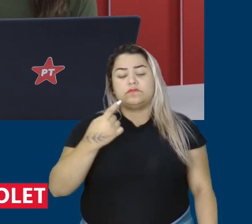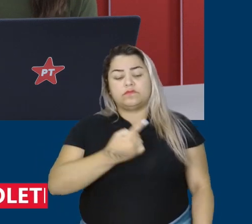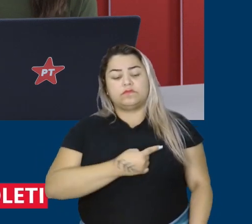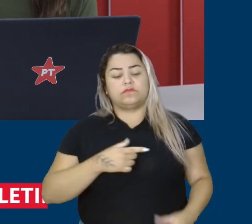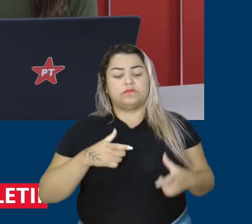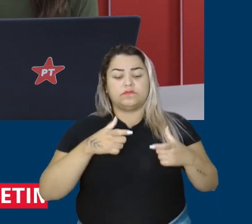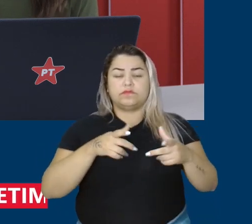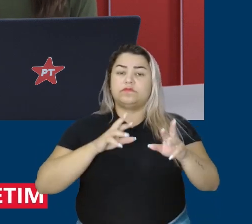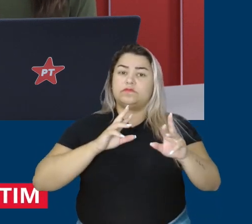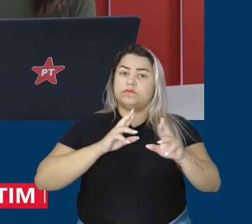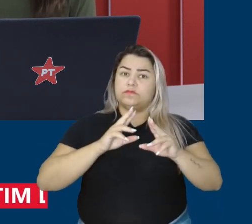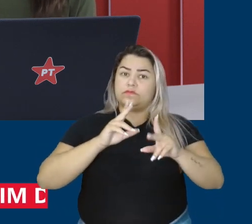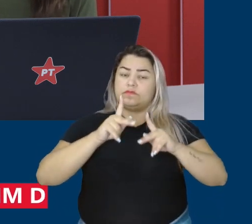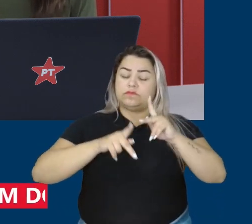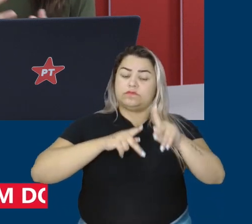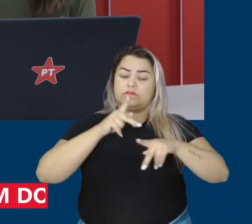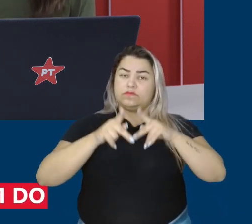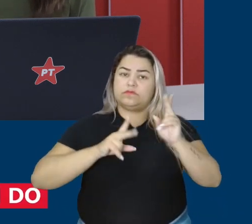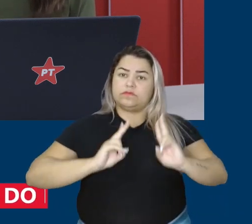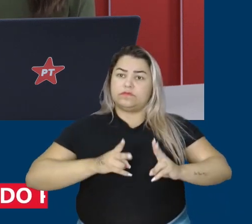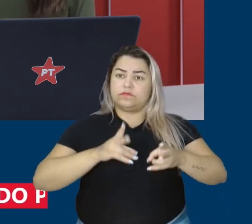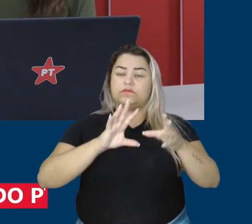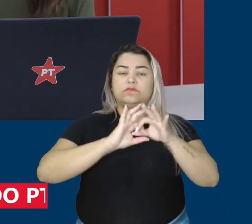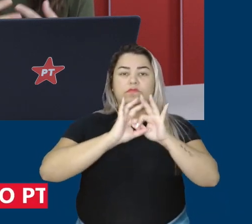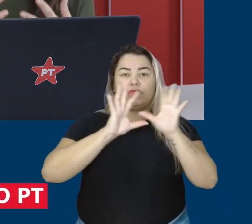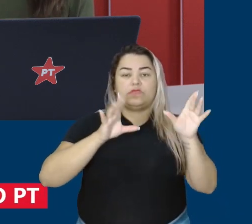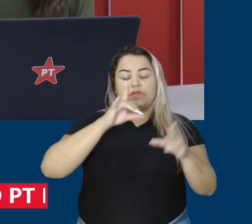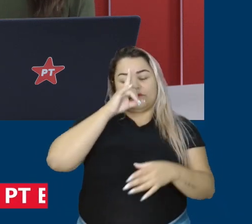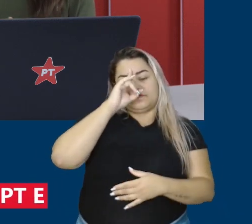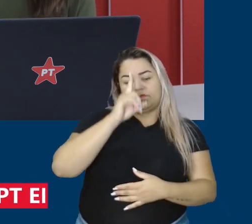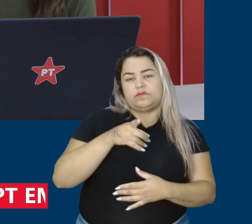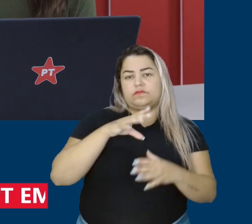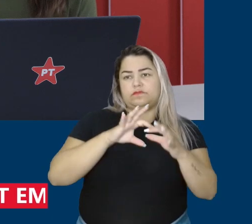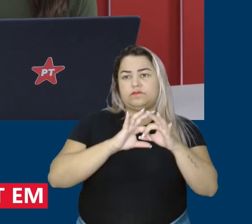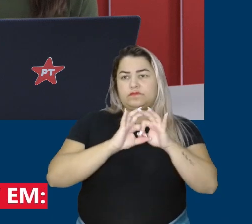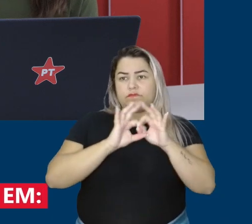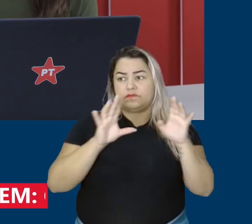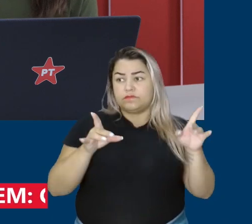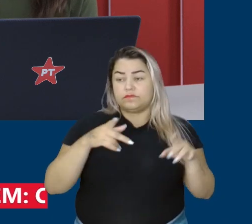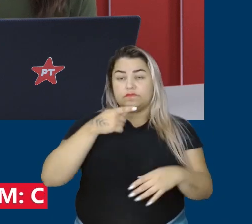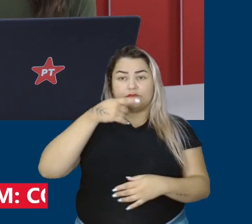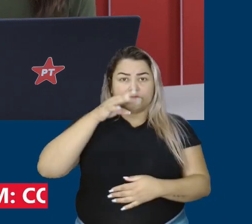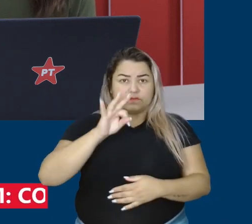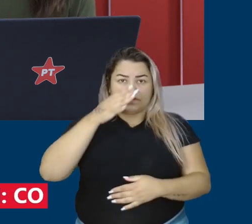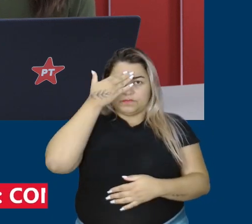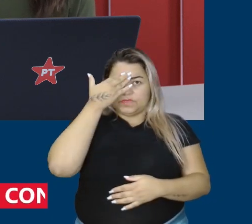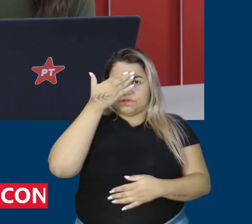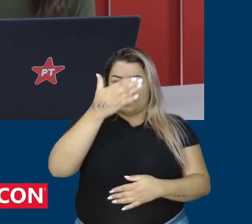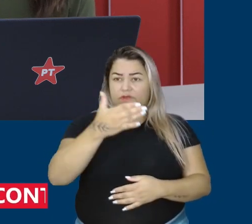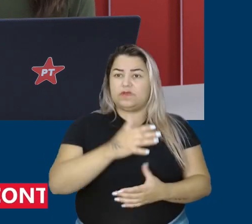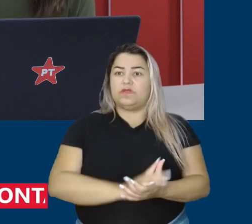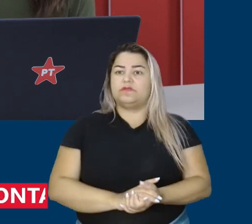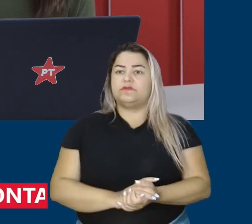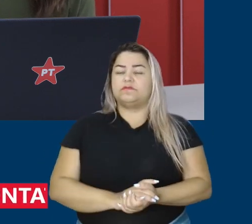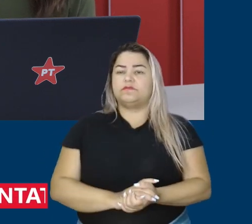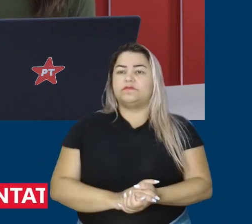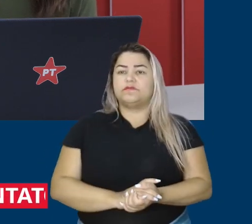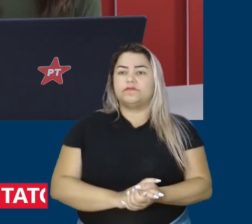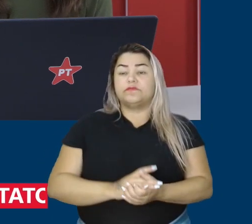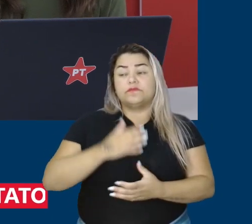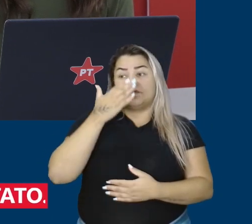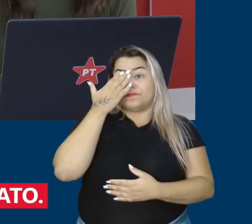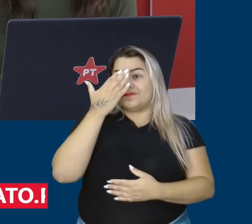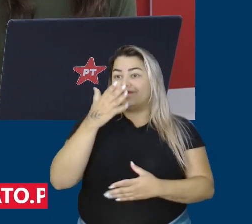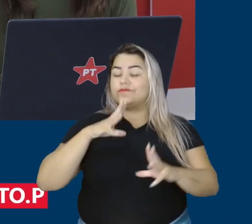da Rede Povo, sempre está à disposição do seu mandato, à disposição das bancadas do PT. Muito obrigada.